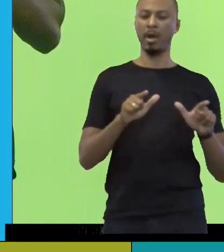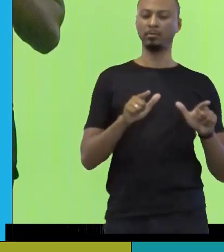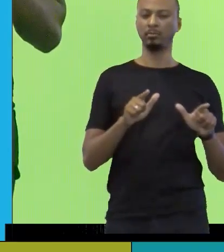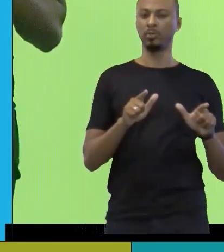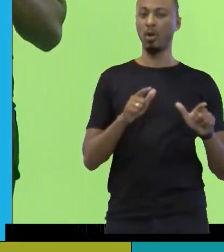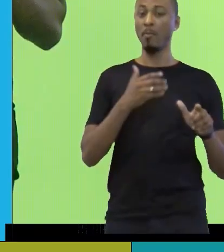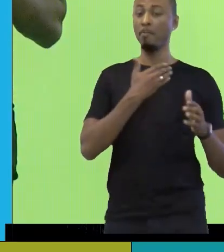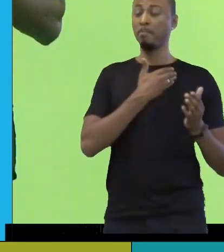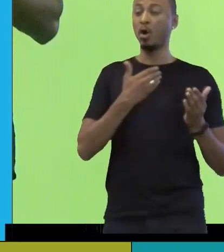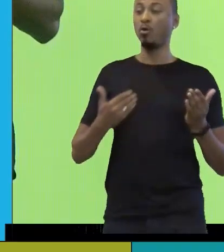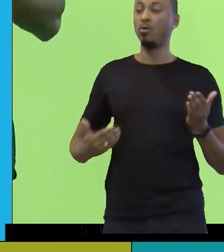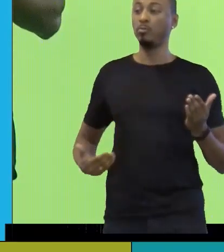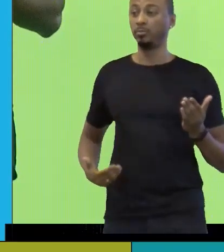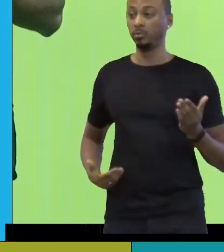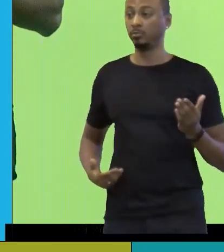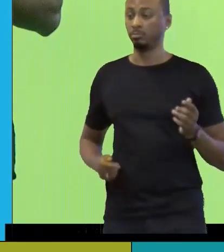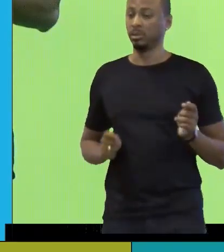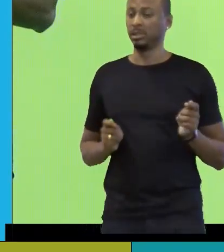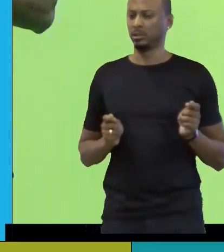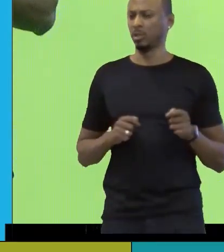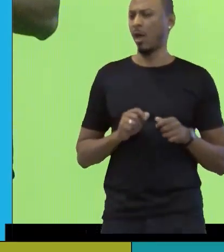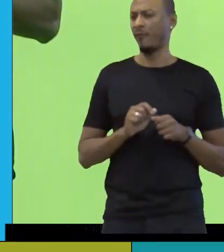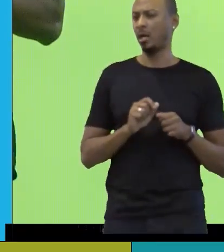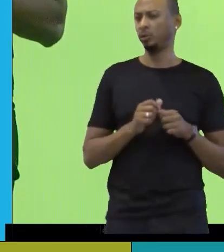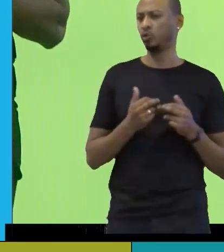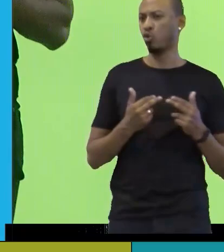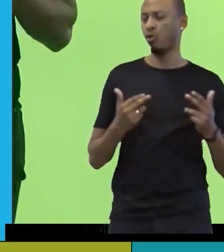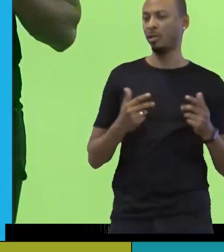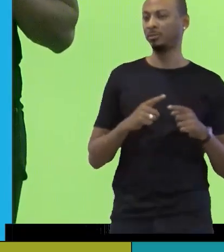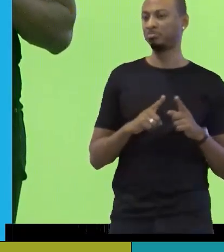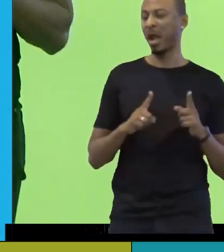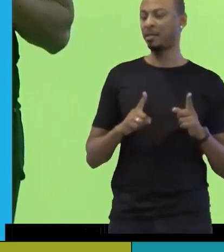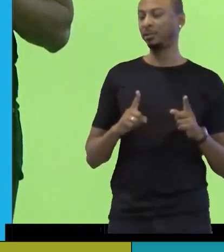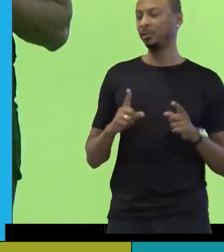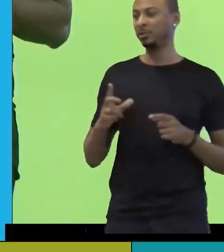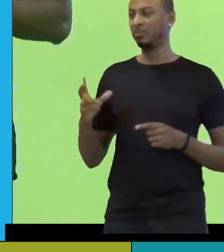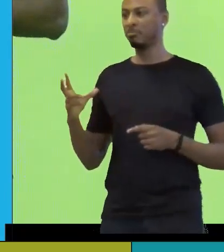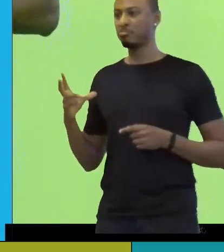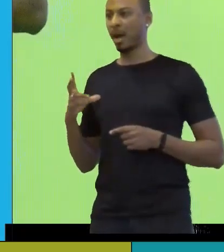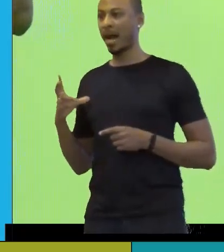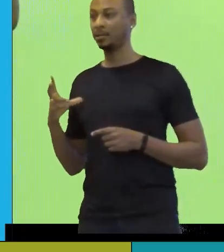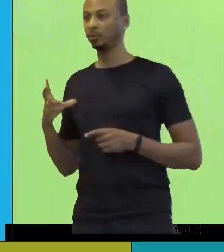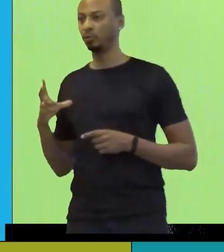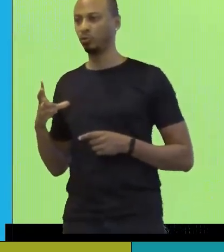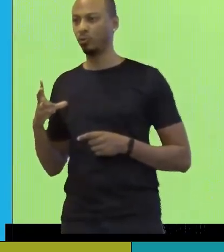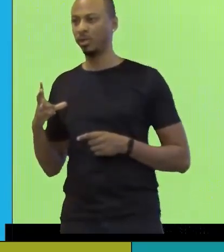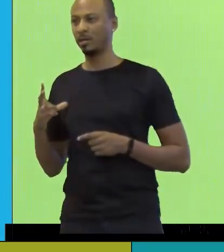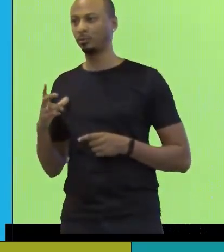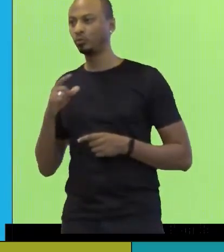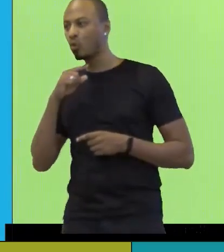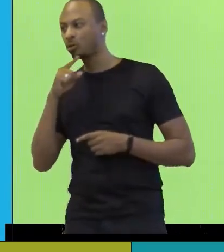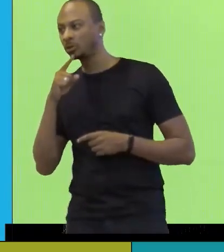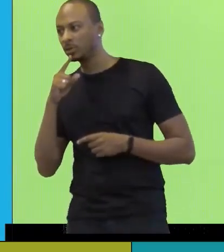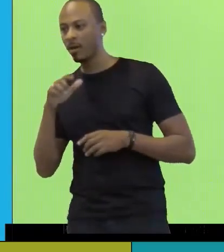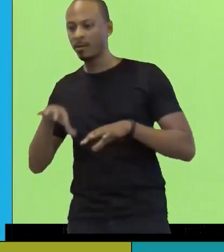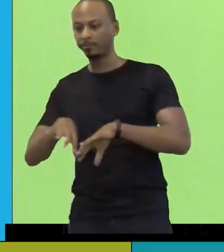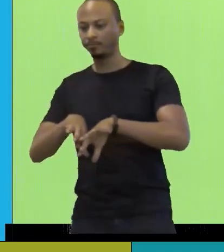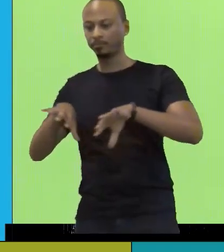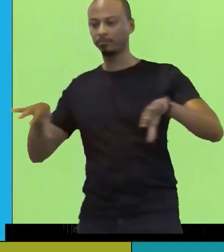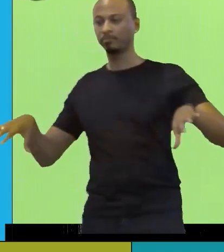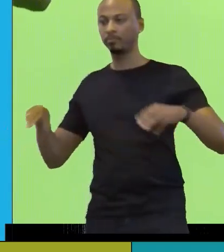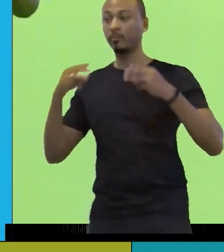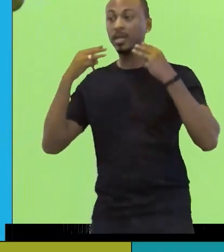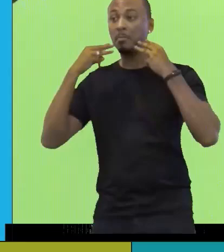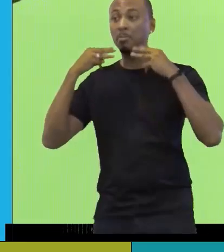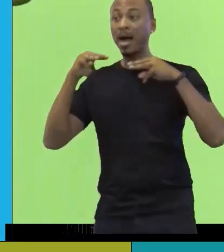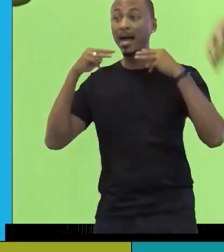coisas distintas. Quem vai defender a separação do público e do privado é Maquiavel,